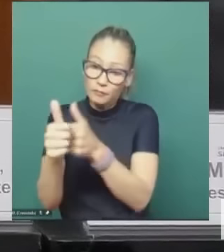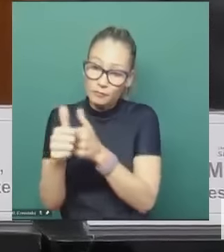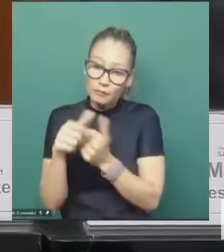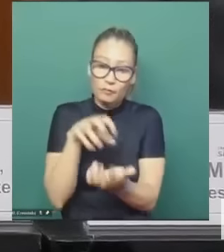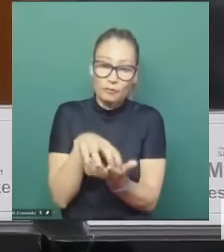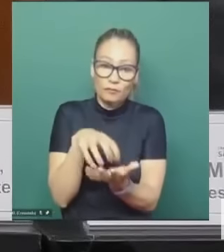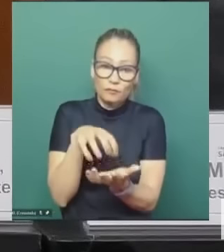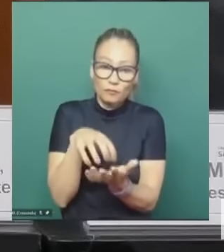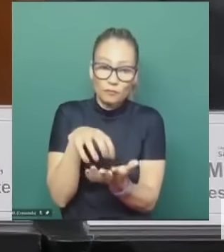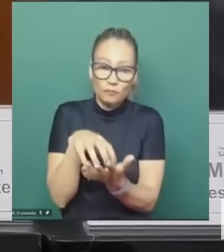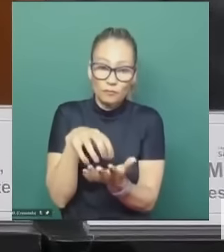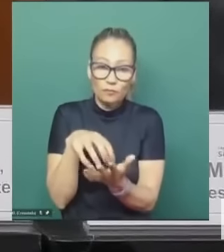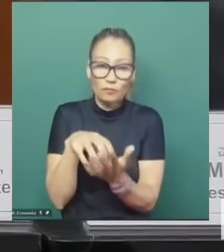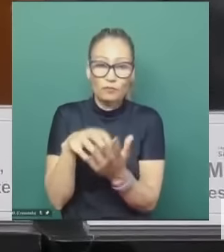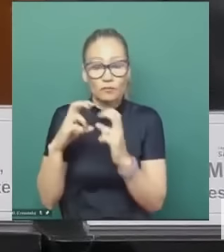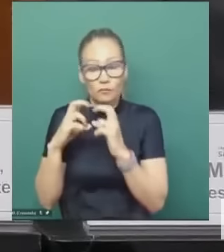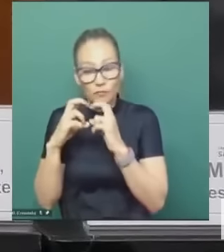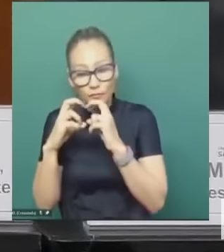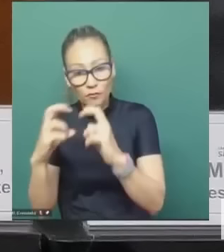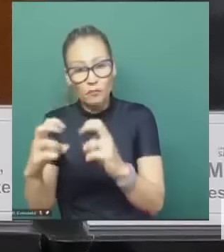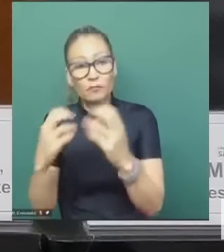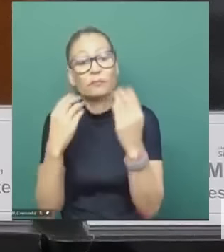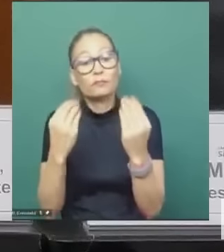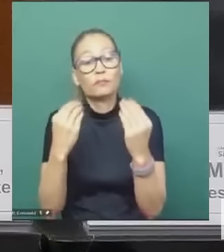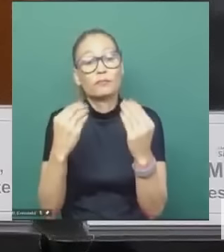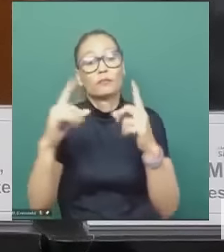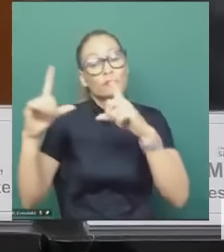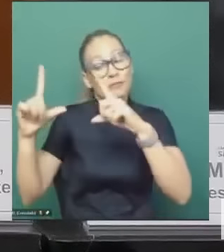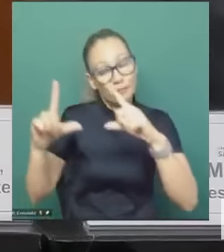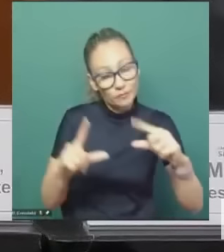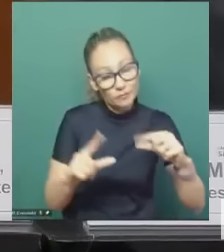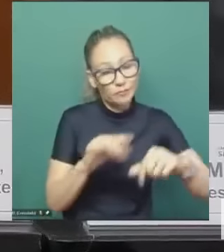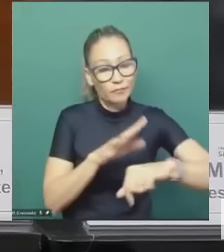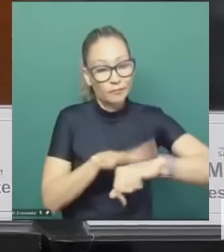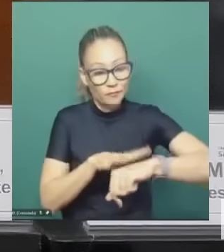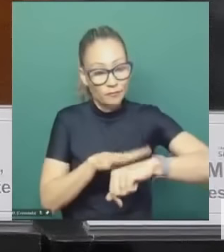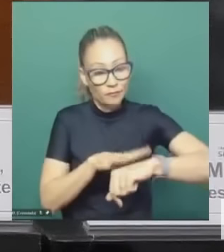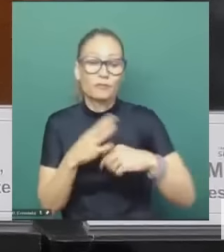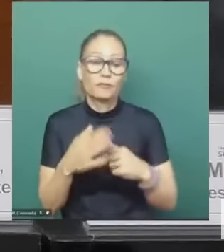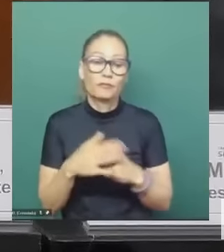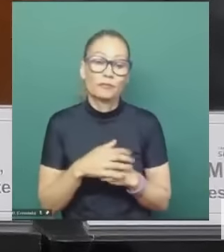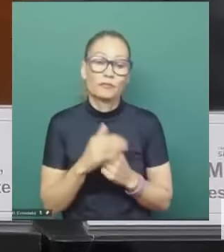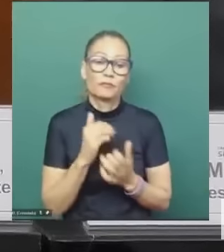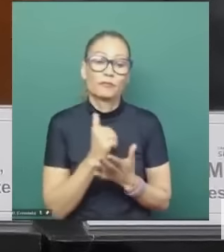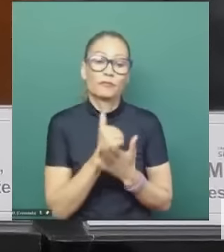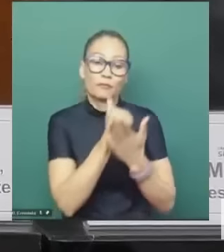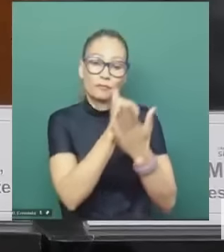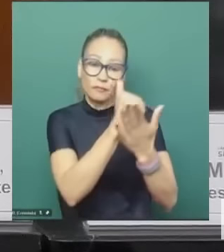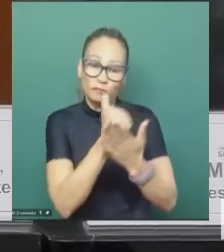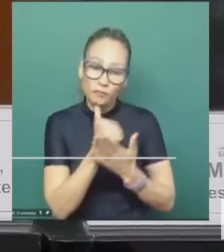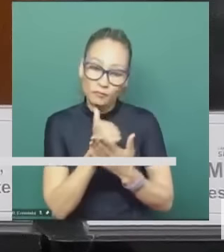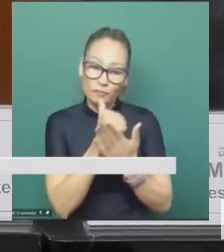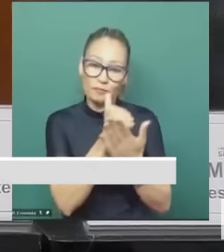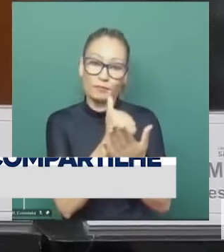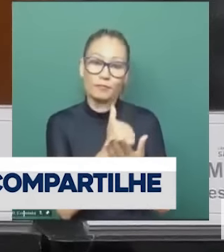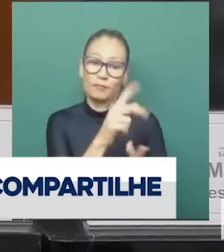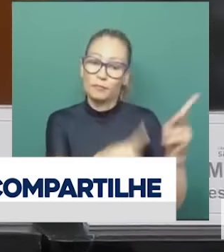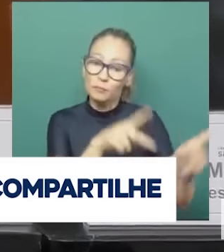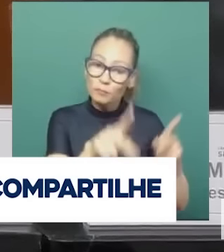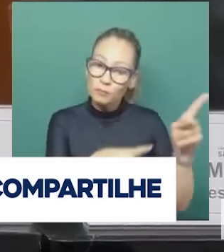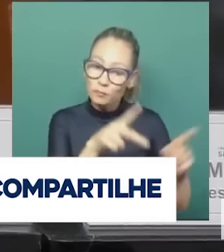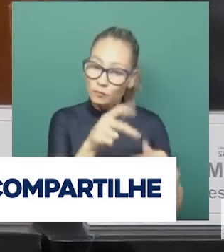de metrô para que diminua o tempo dessas pessoas no transporte público e traga de alguma maneira mais qualidade de vida. Sendo muito honesto, vai